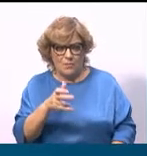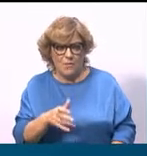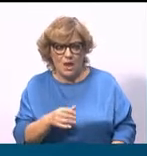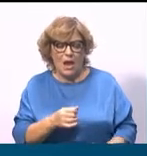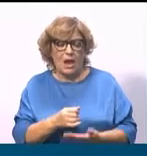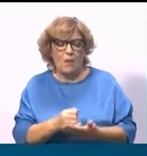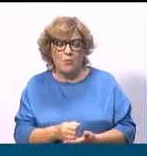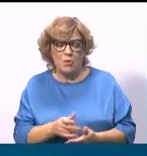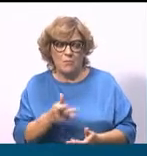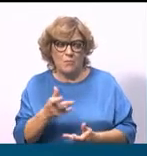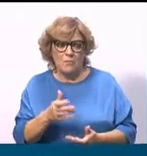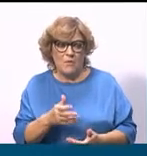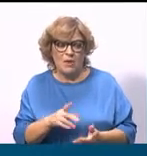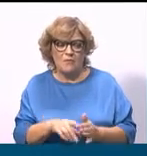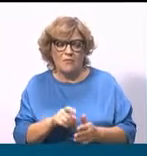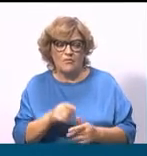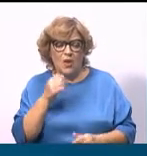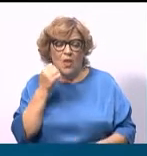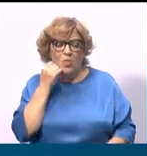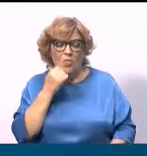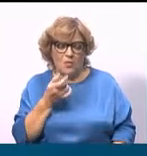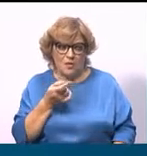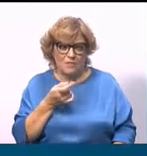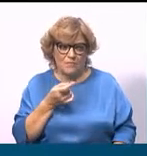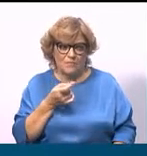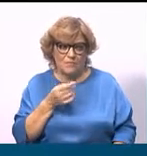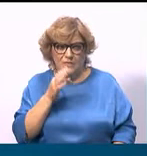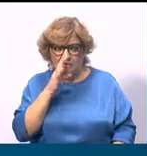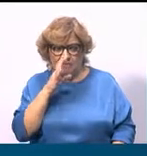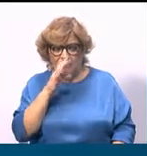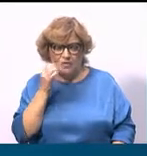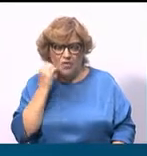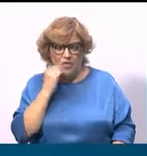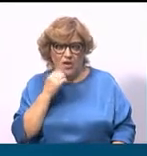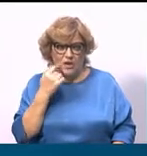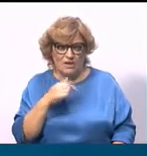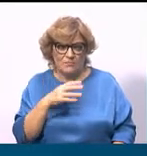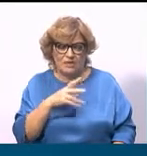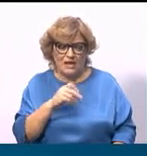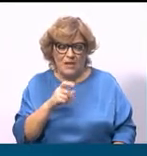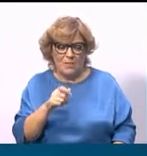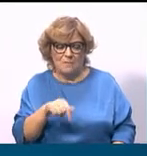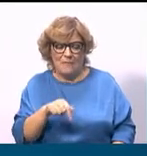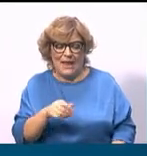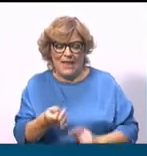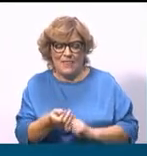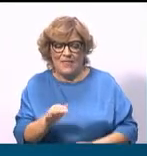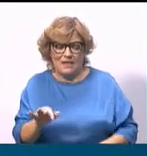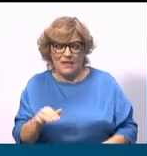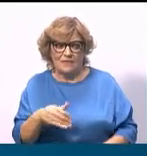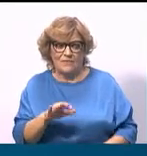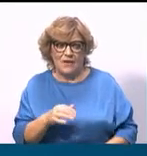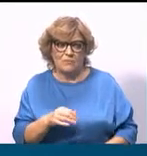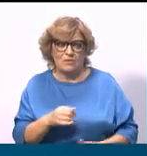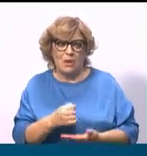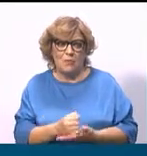apoio e uma marcha para fugir à dor. Isto é, se nos dói, se temos calos no pé direito, por exemplo, vamos apoiar